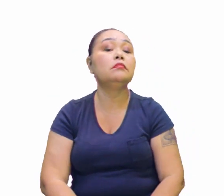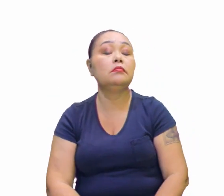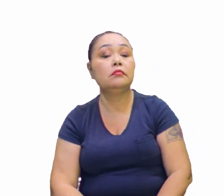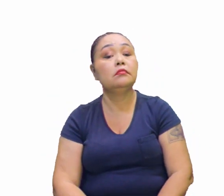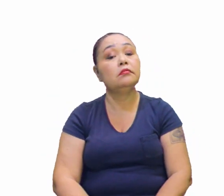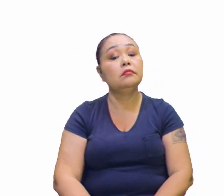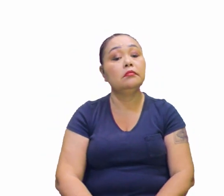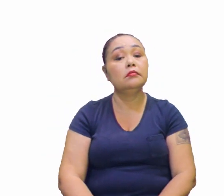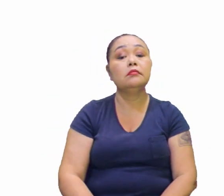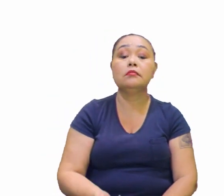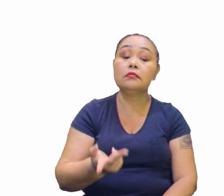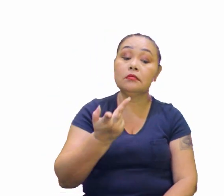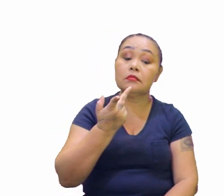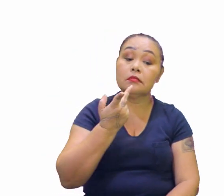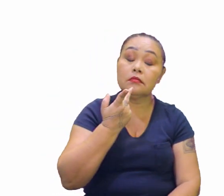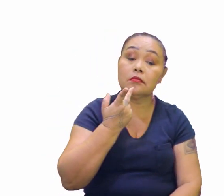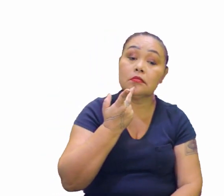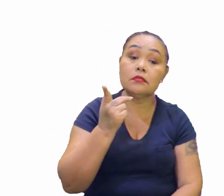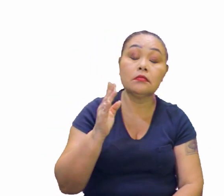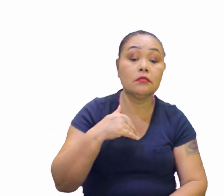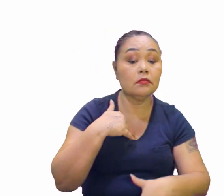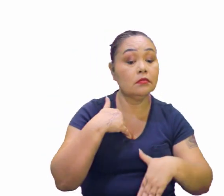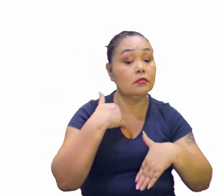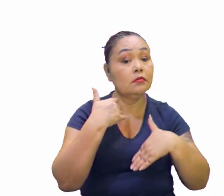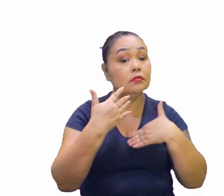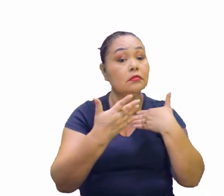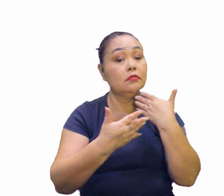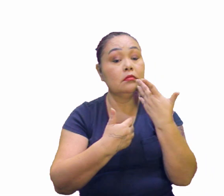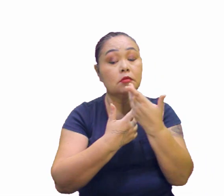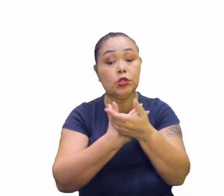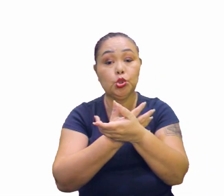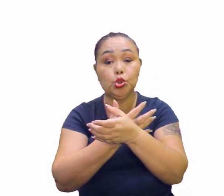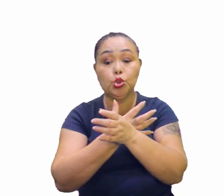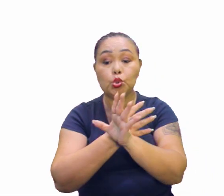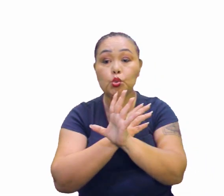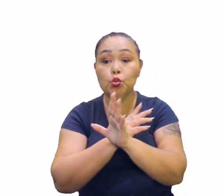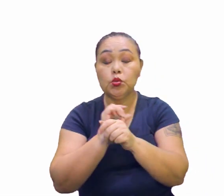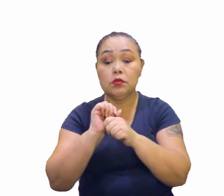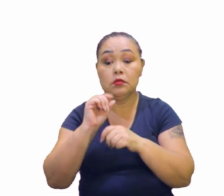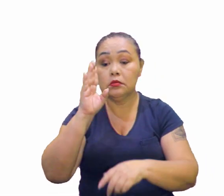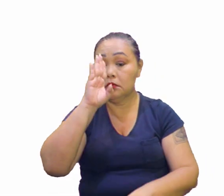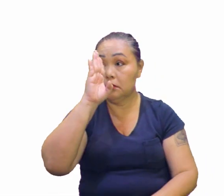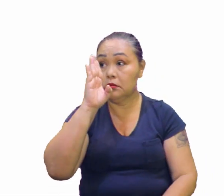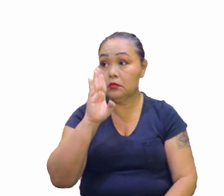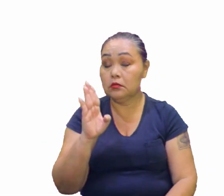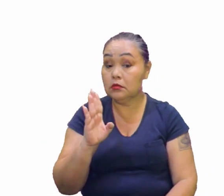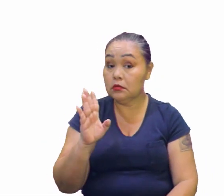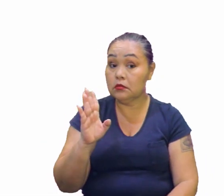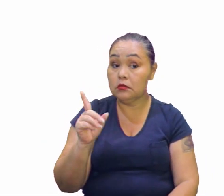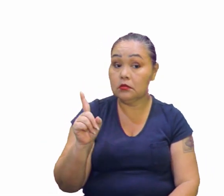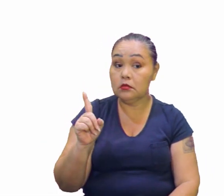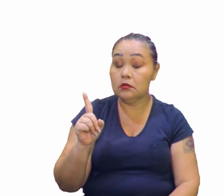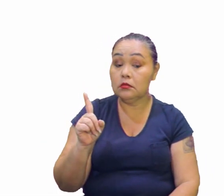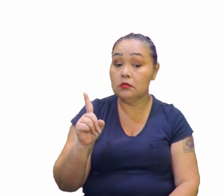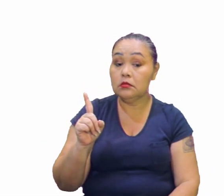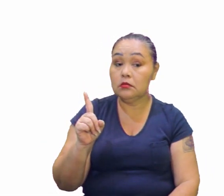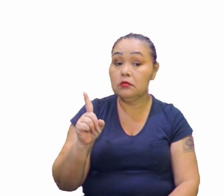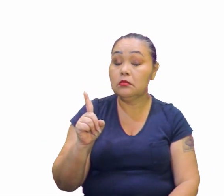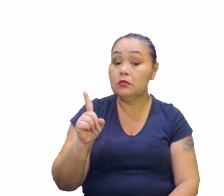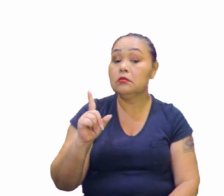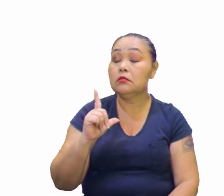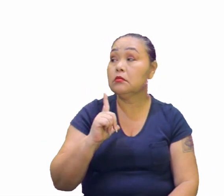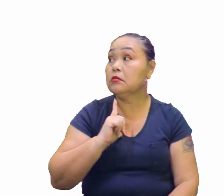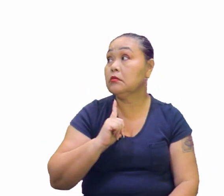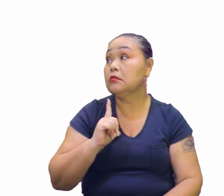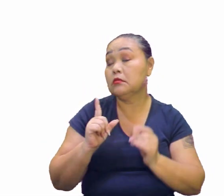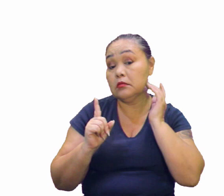Ok? Agora vamos falar um pouco sobre o processo de desertificação no Brasil. E ainda tem o